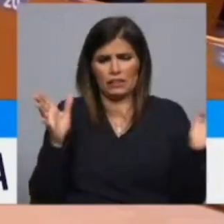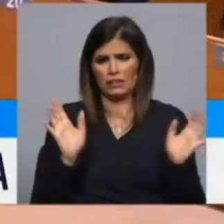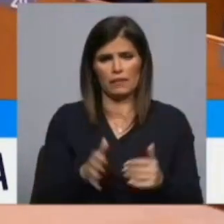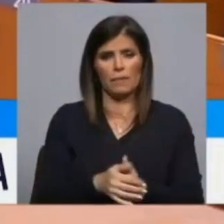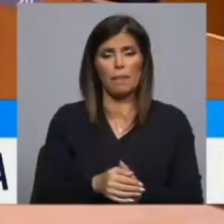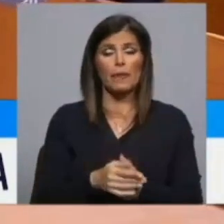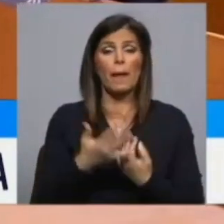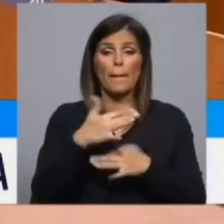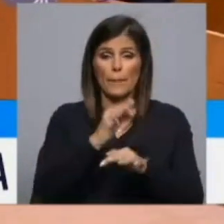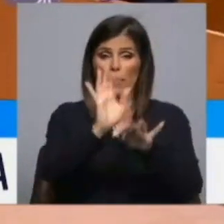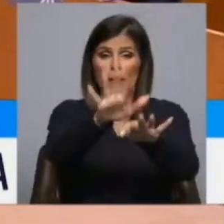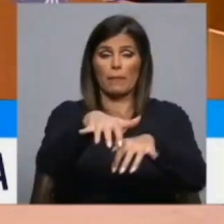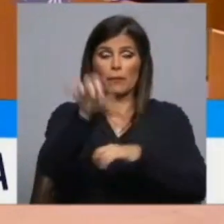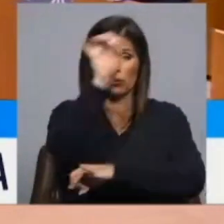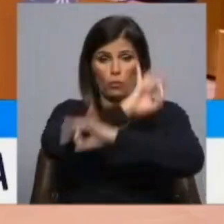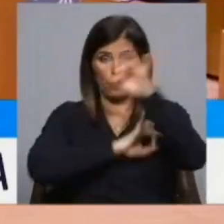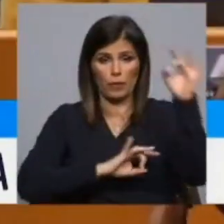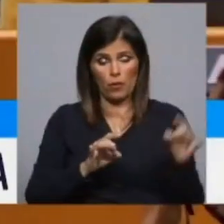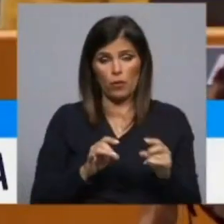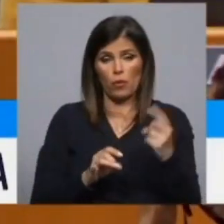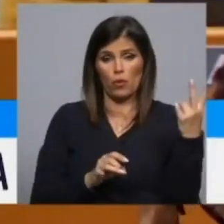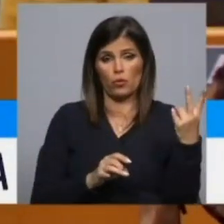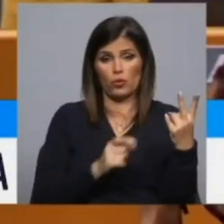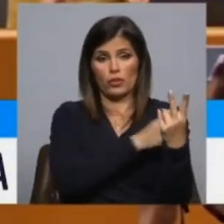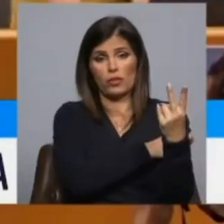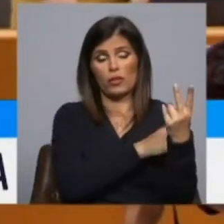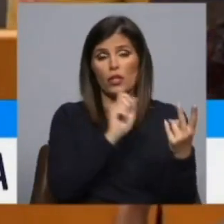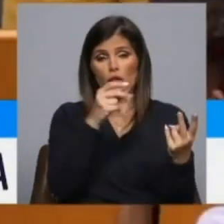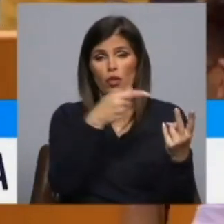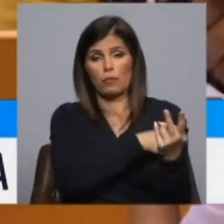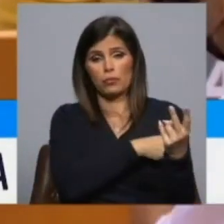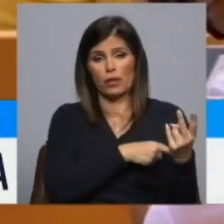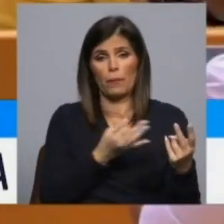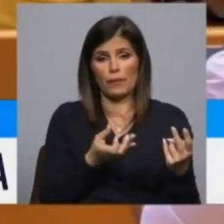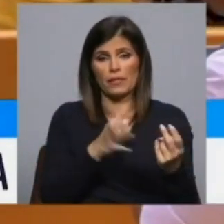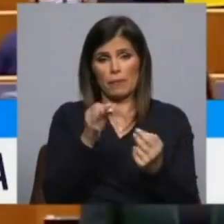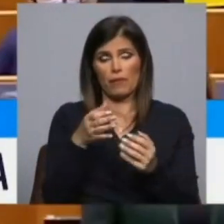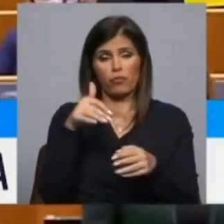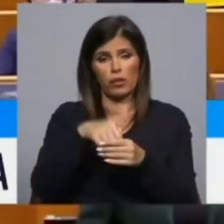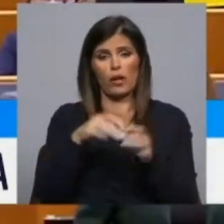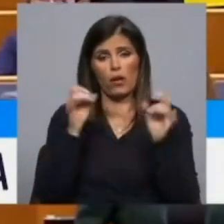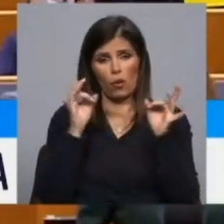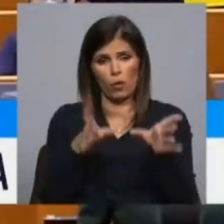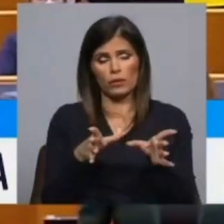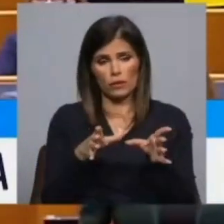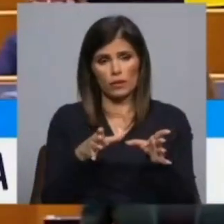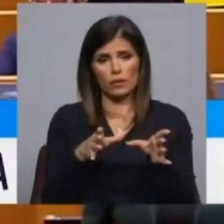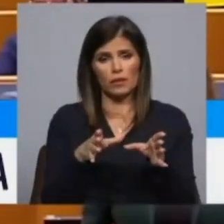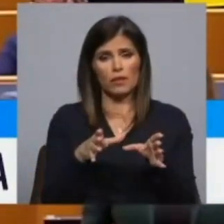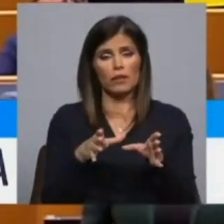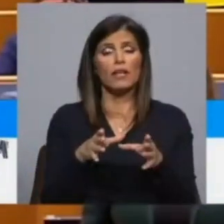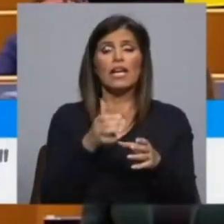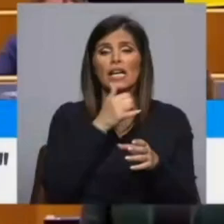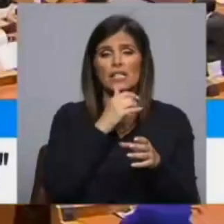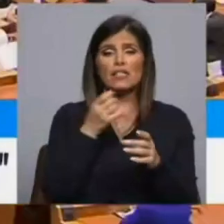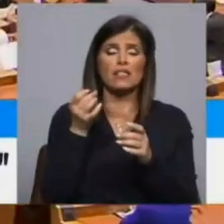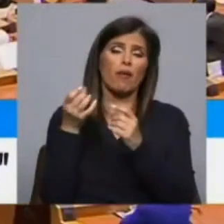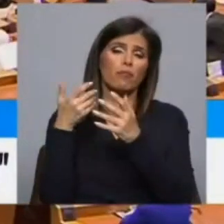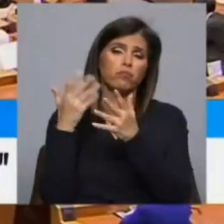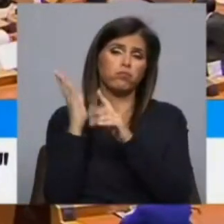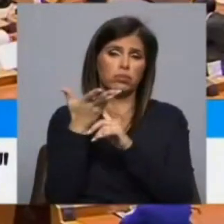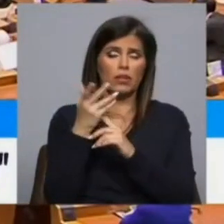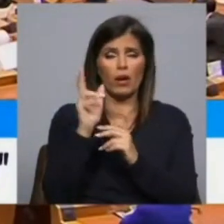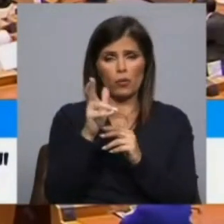mas no Parlamento europeu os dois eurodeputados do PCP e votaram contra a resolução Que condena ofensiva russa